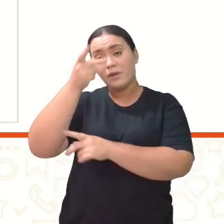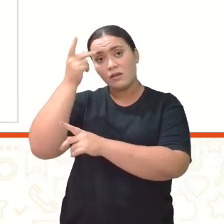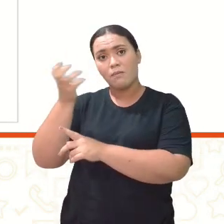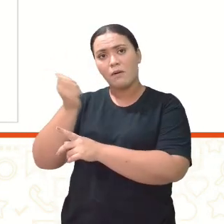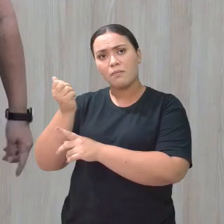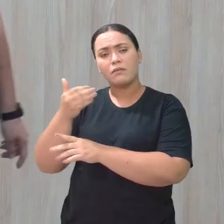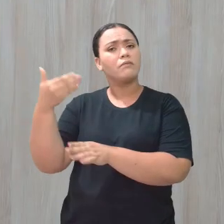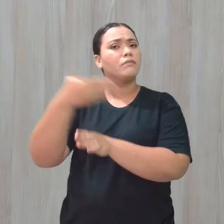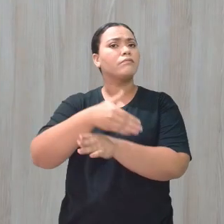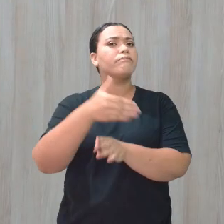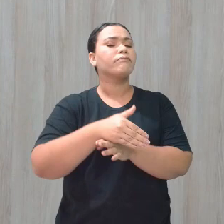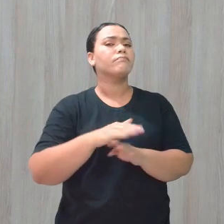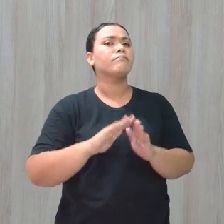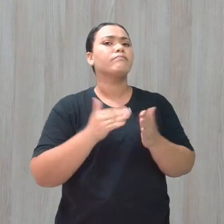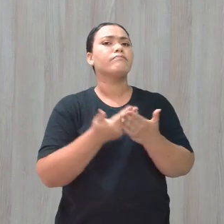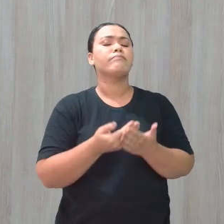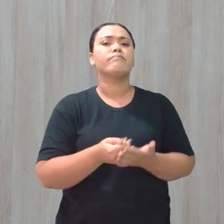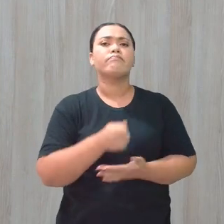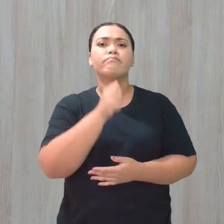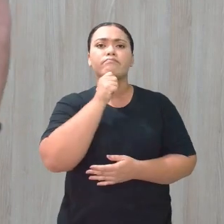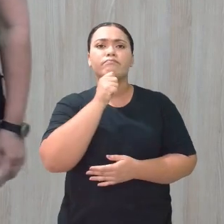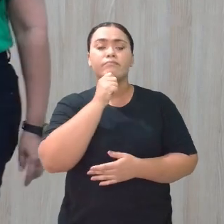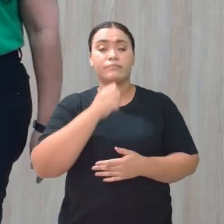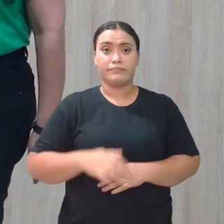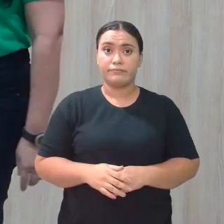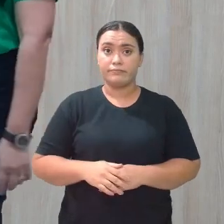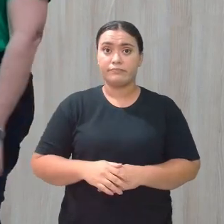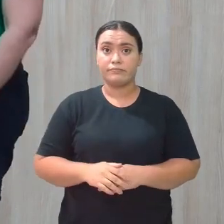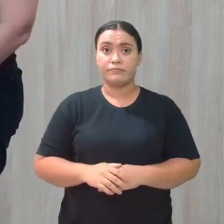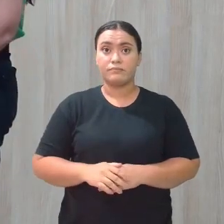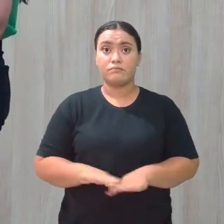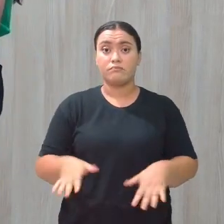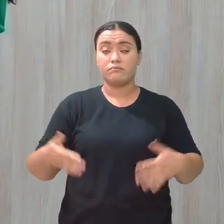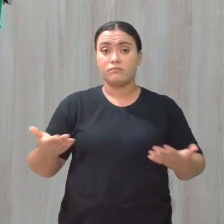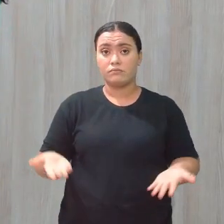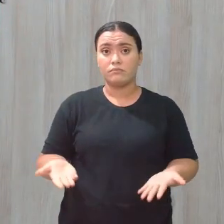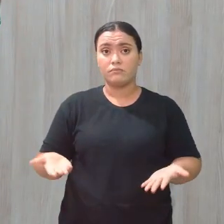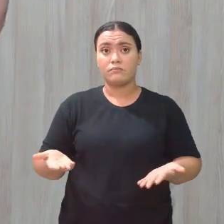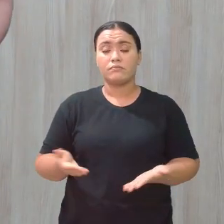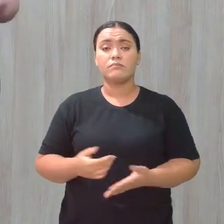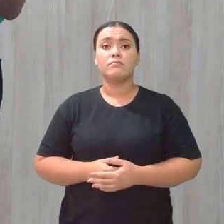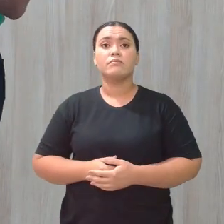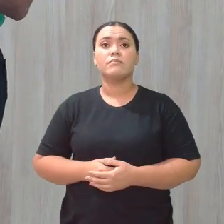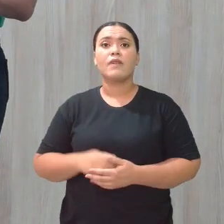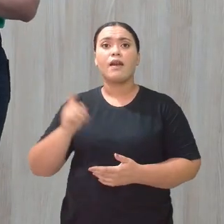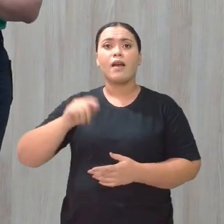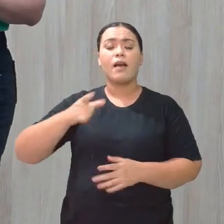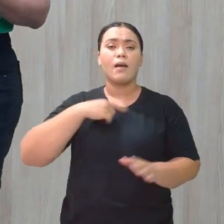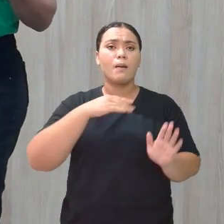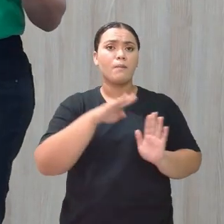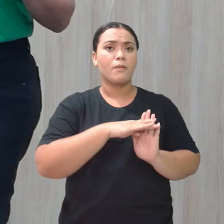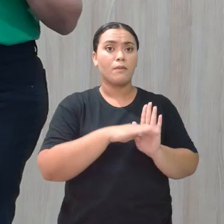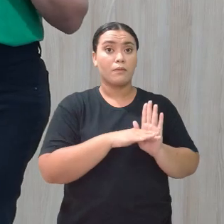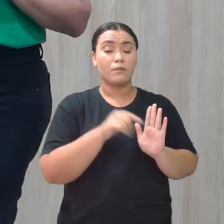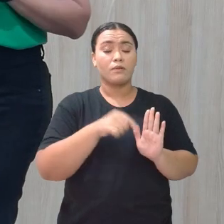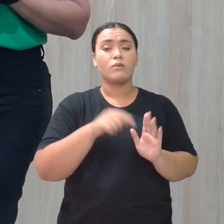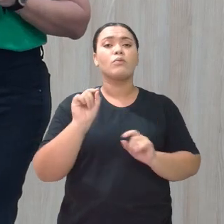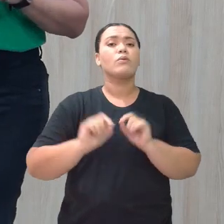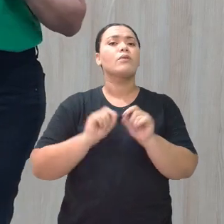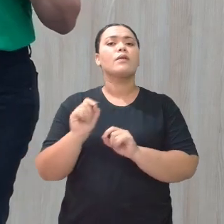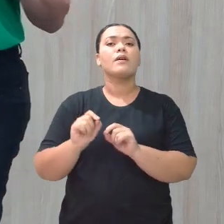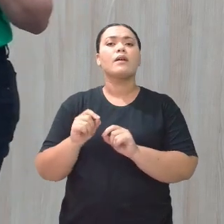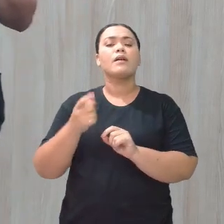não frequentavam as salas de aula. Então, esse programa veio